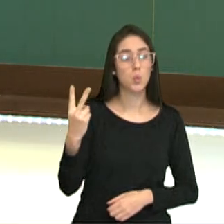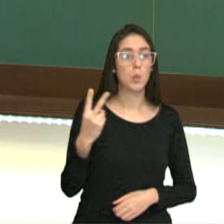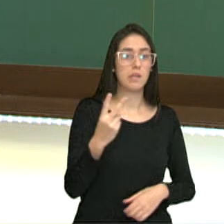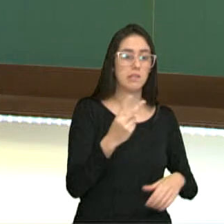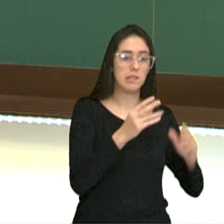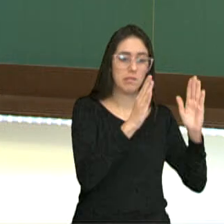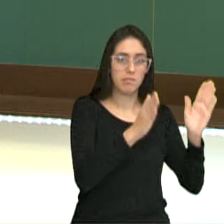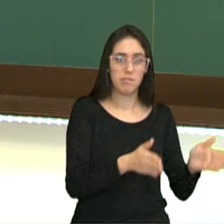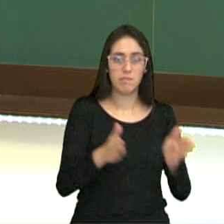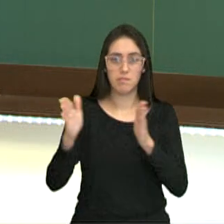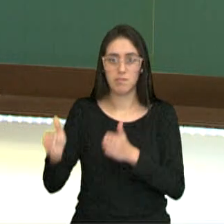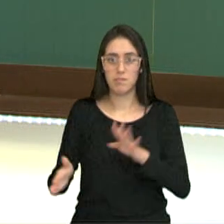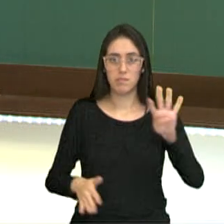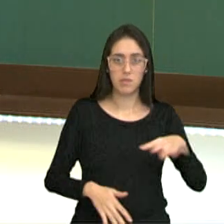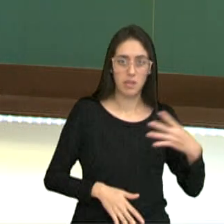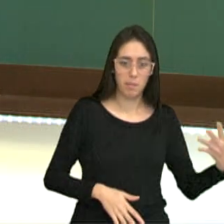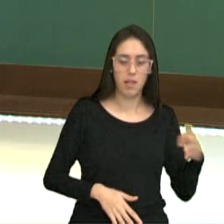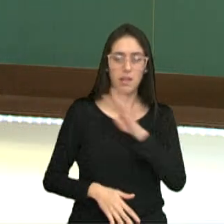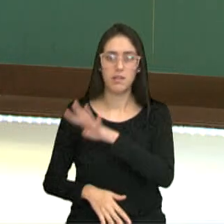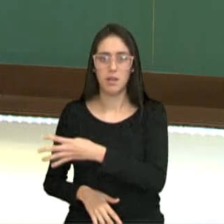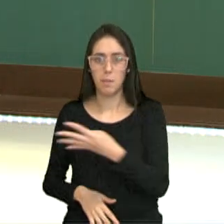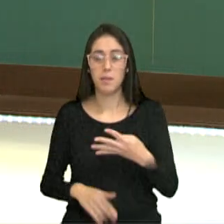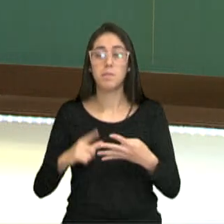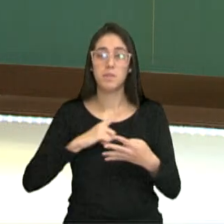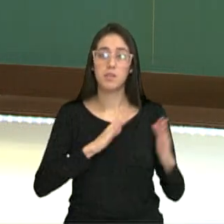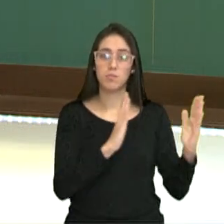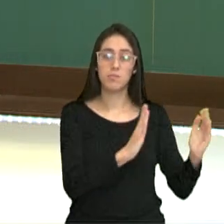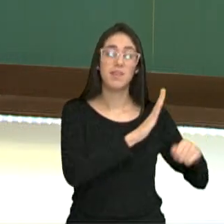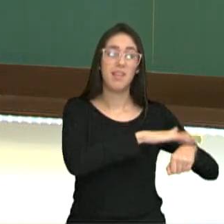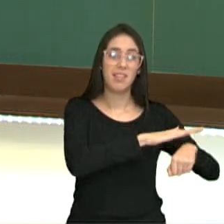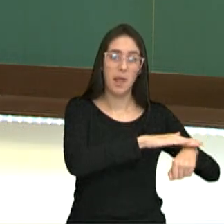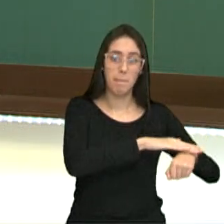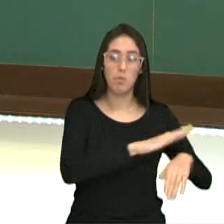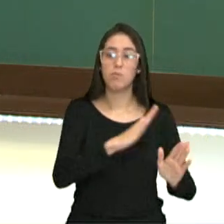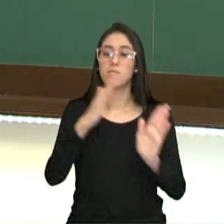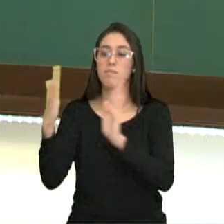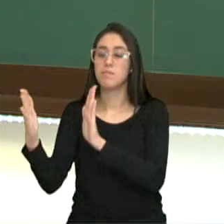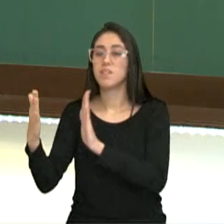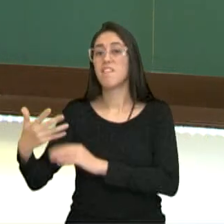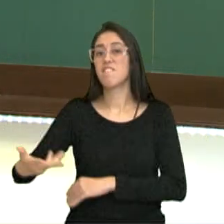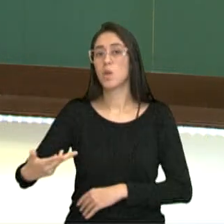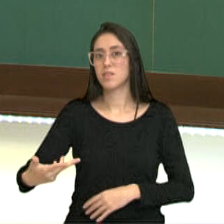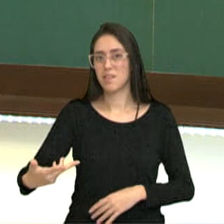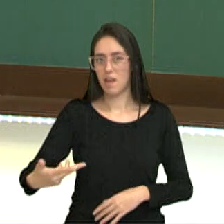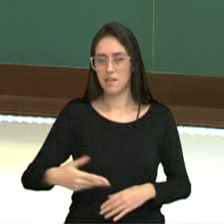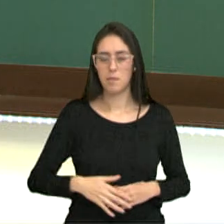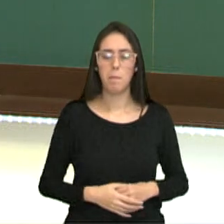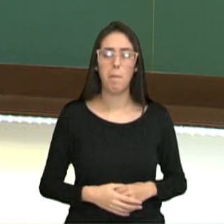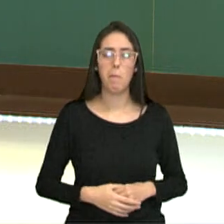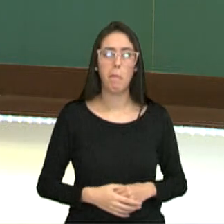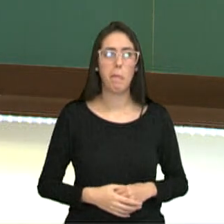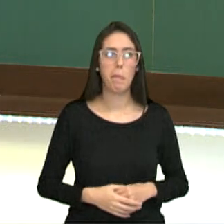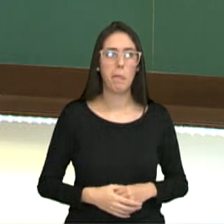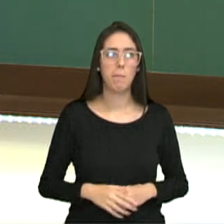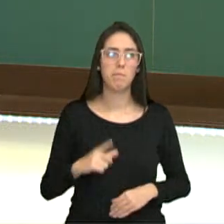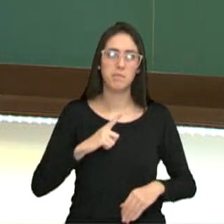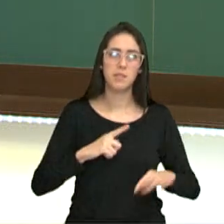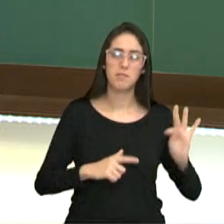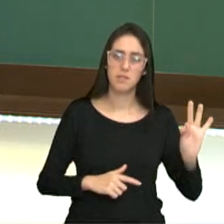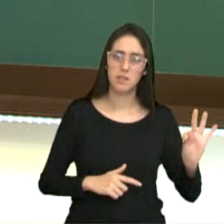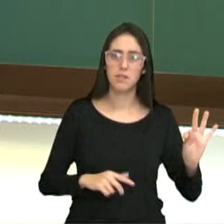Uma de intervalo de tempo e a outra tabela de velocidade. Então, aqui